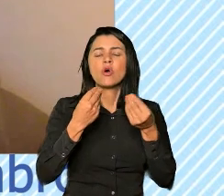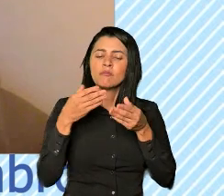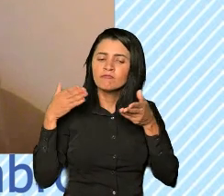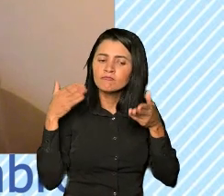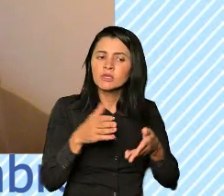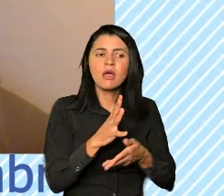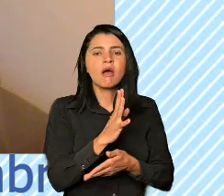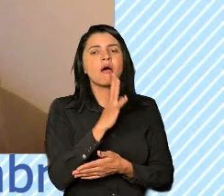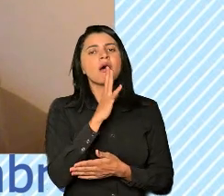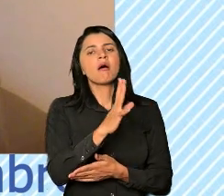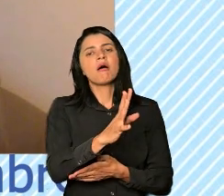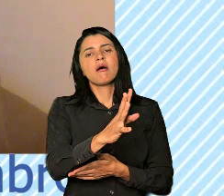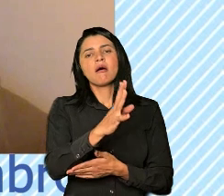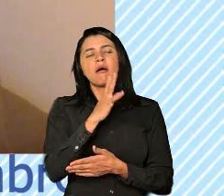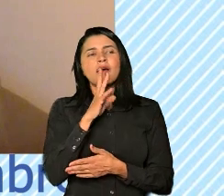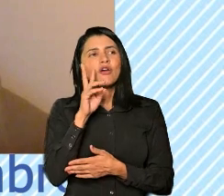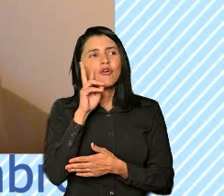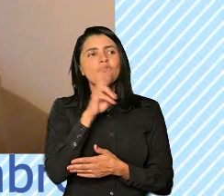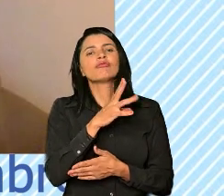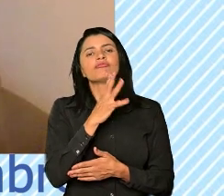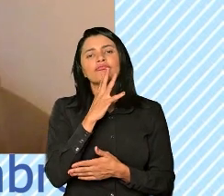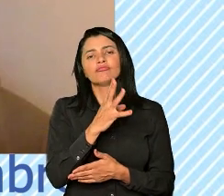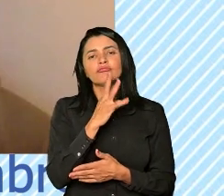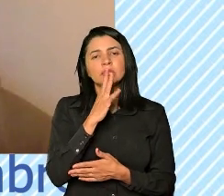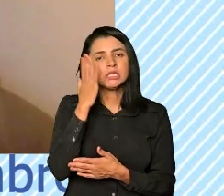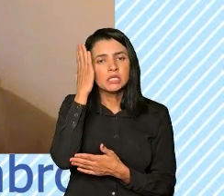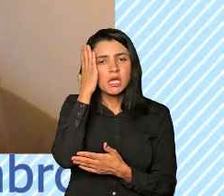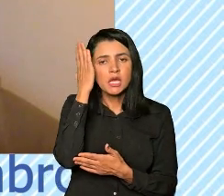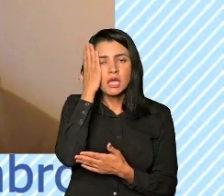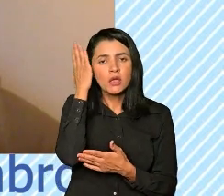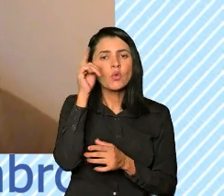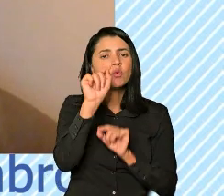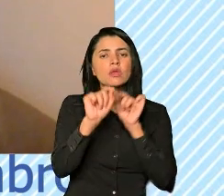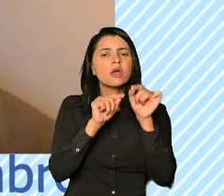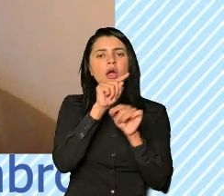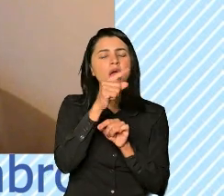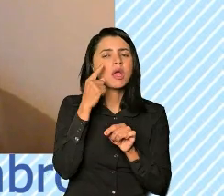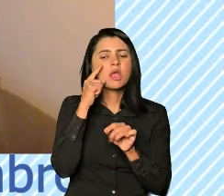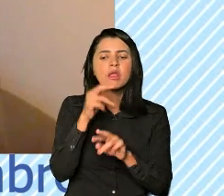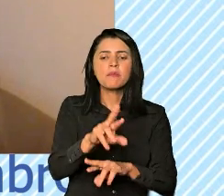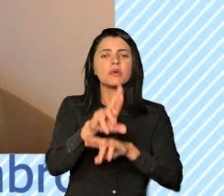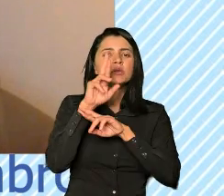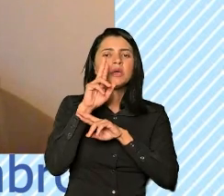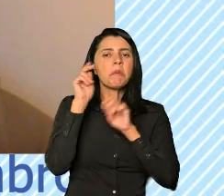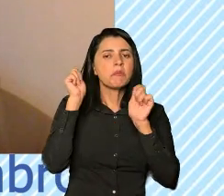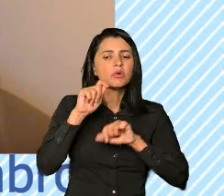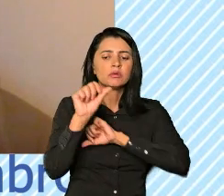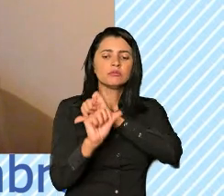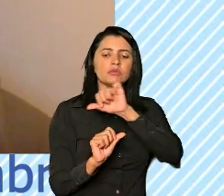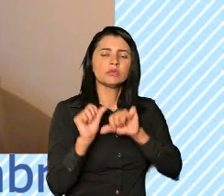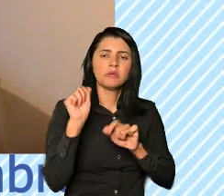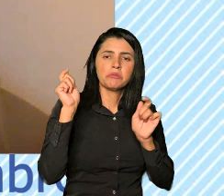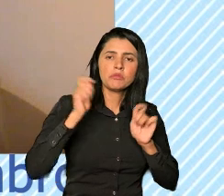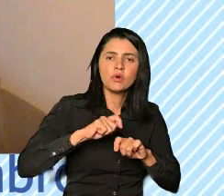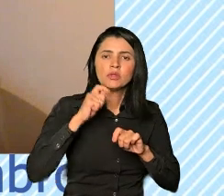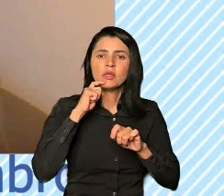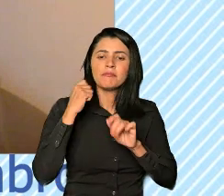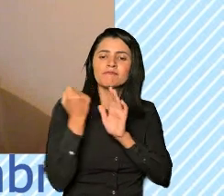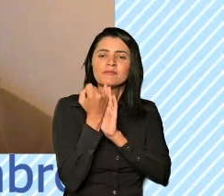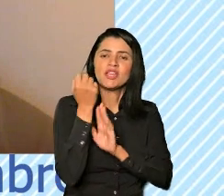conhecer mesmo, né, e de tentar o que representa aquilo e para você poder modificar, inclusive, para você poder fazer